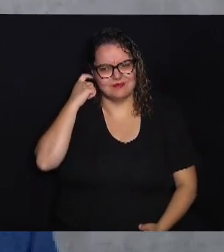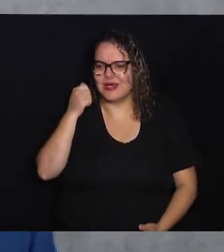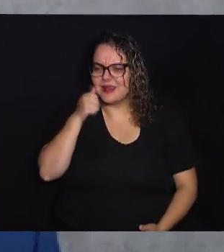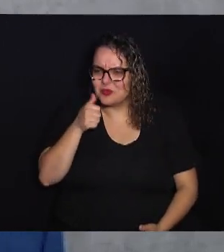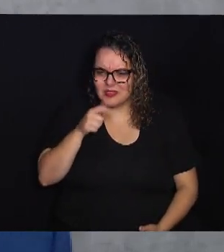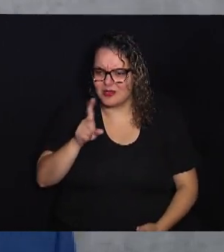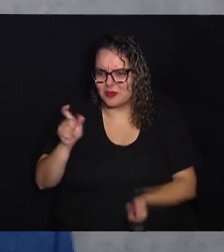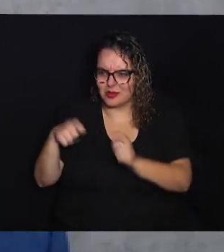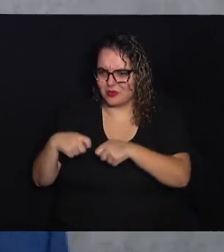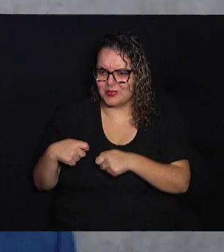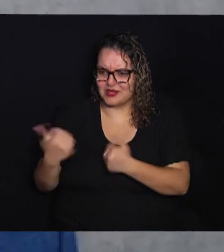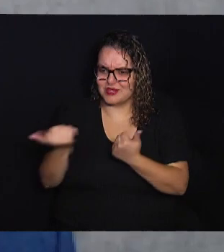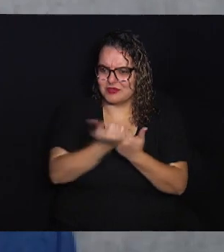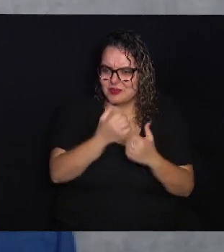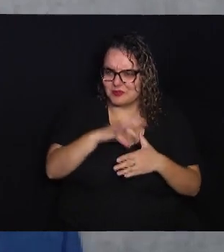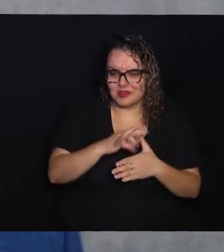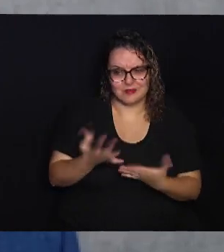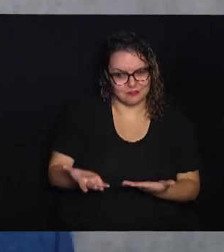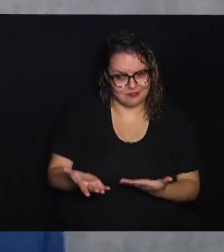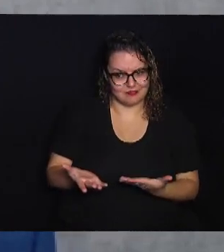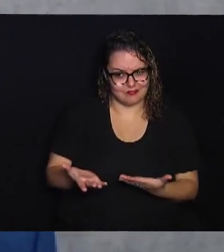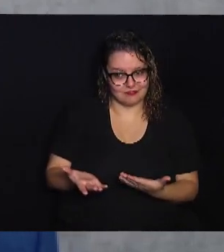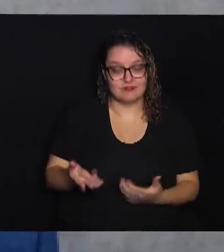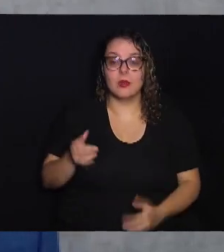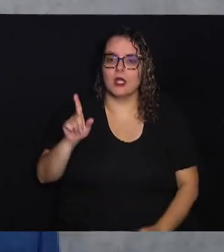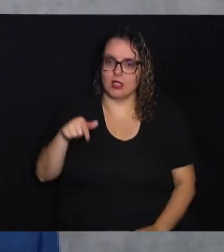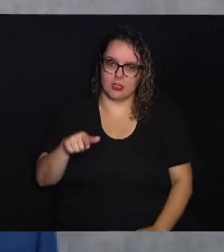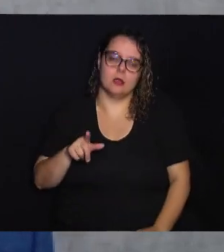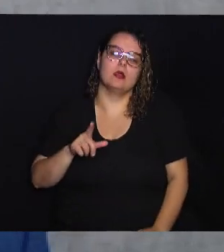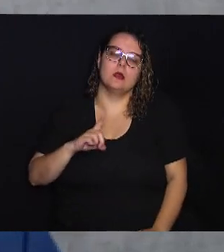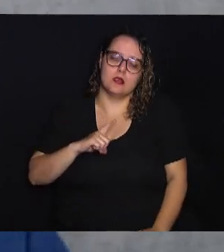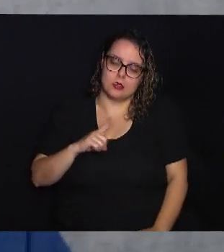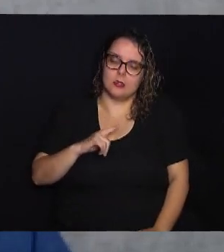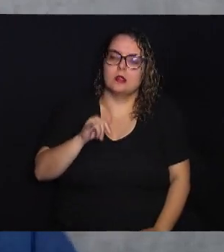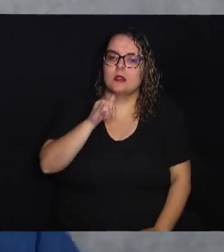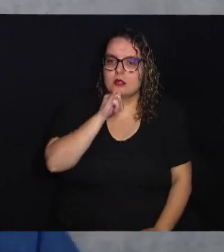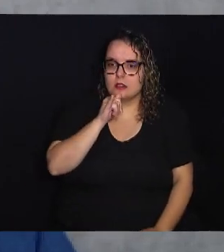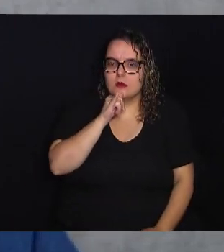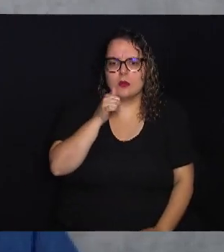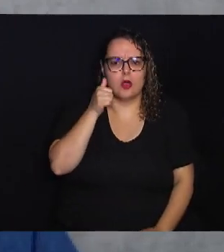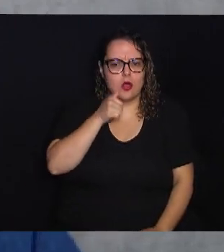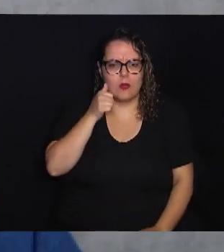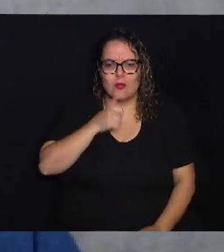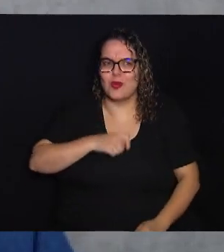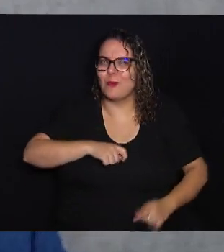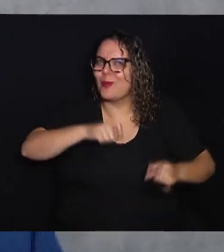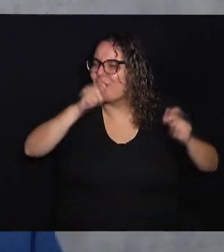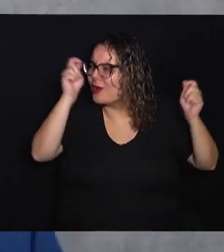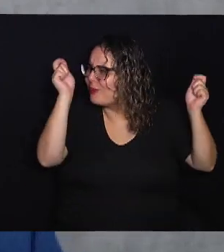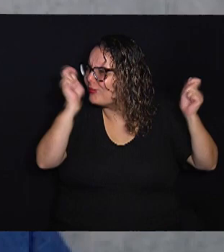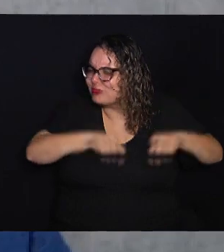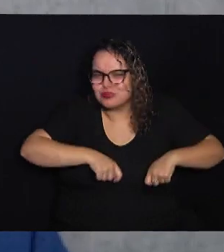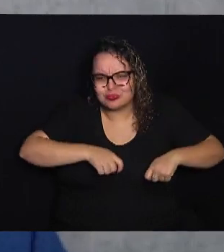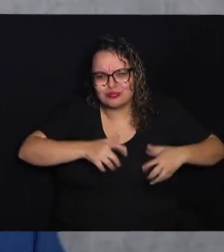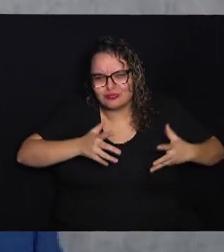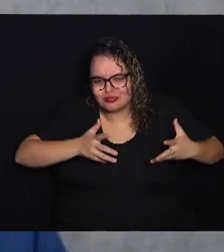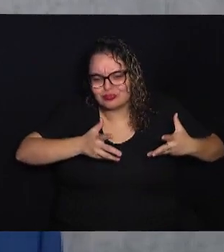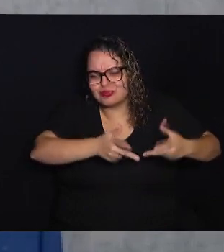que as mulheres também não são competentes para ocupar esses cargos? A gente já tem exemplos hoje de